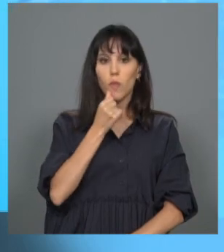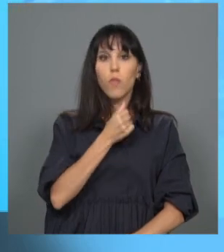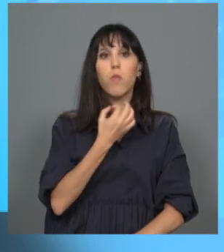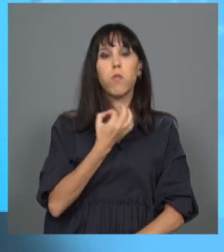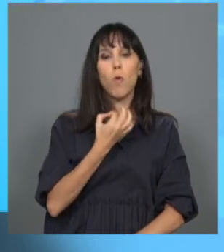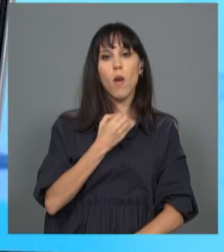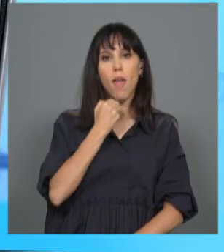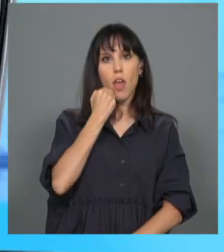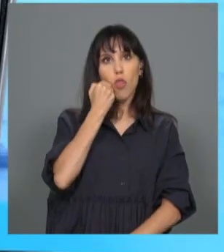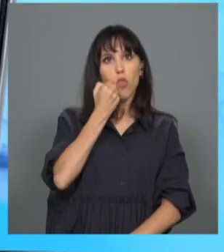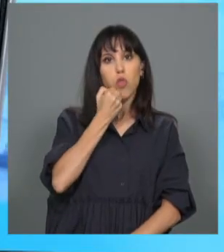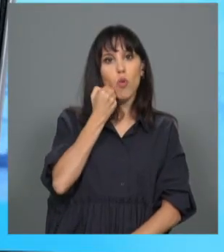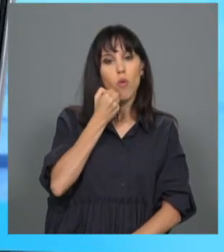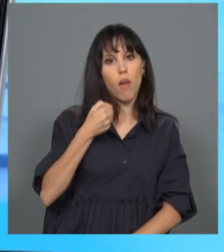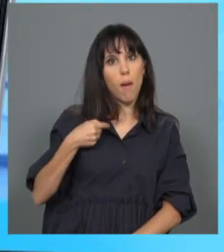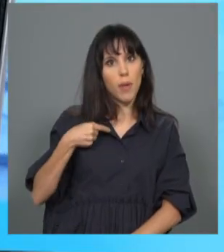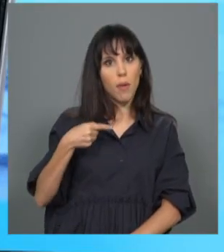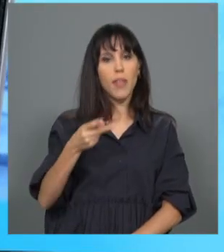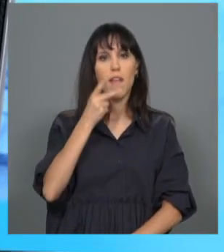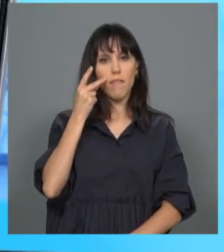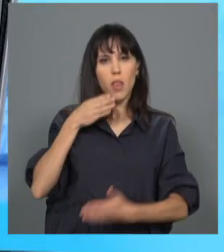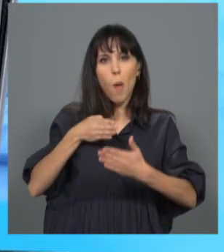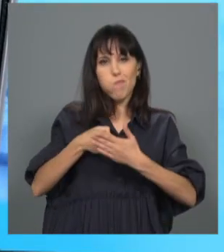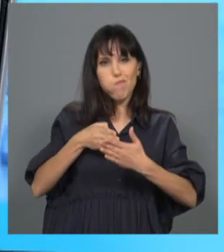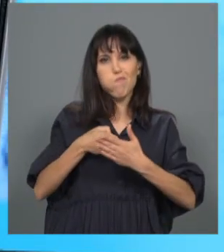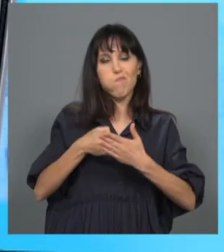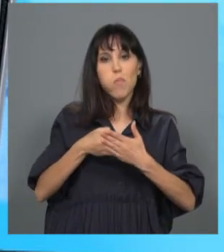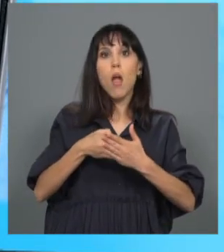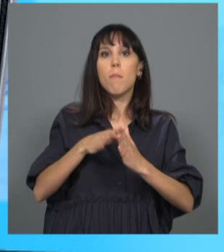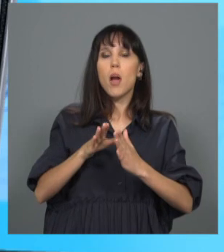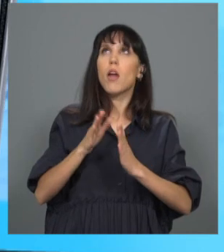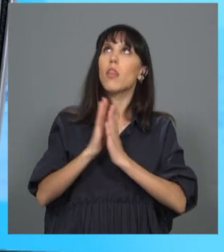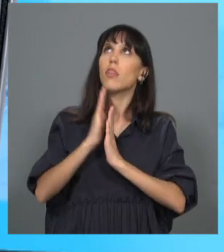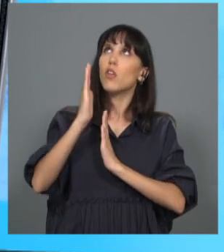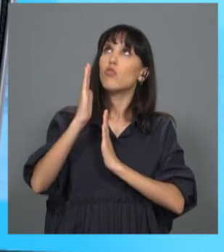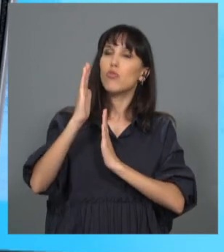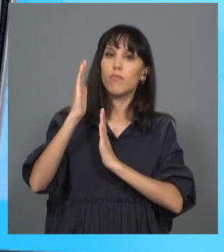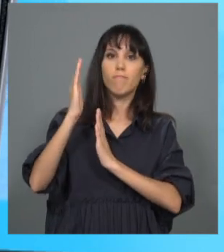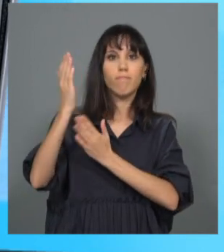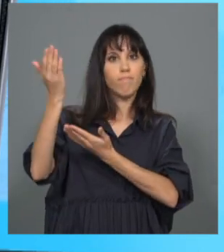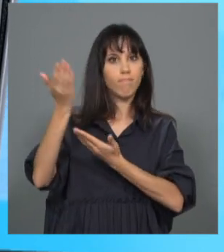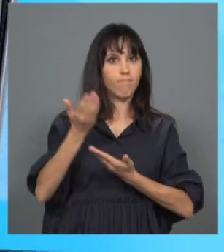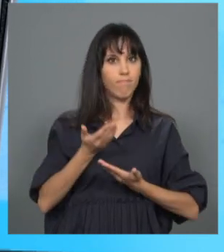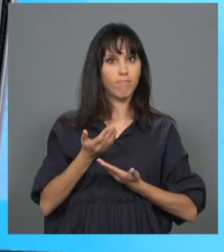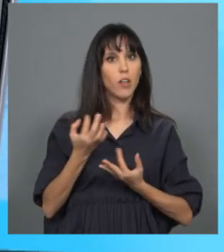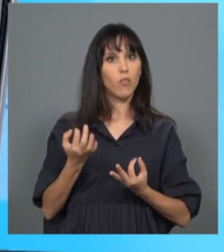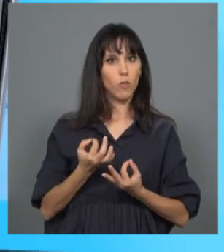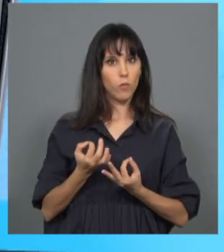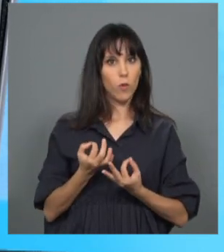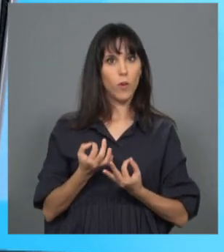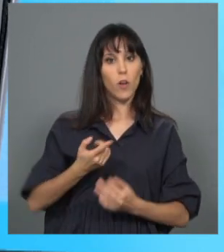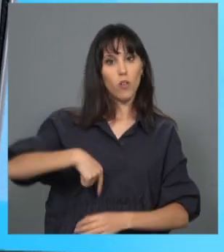nossas dores, a nossa vida difícil diante de Deus e que nós